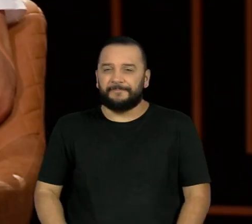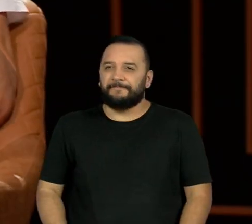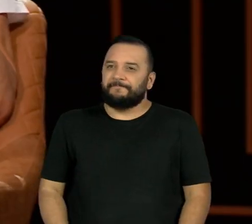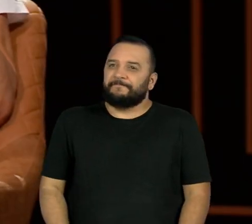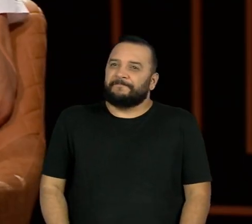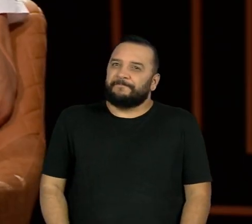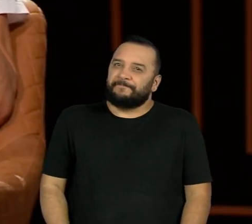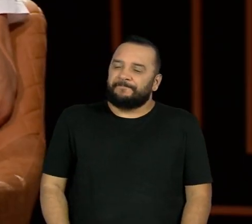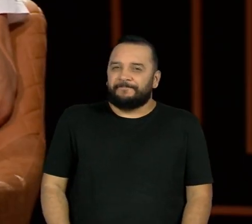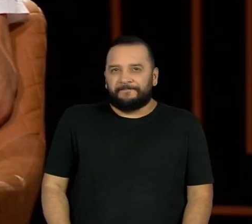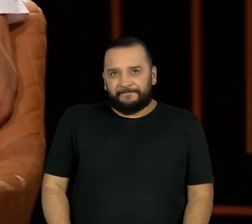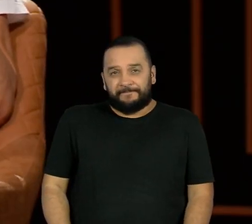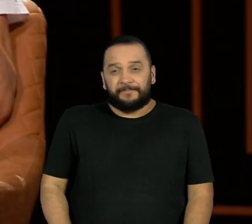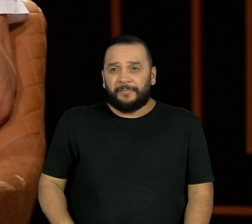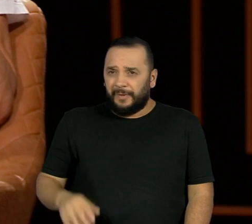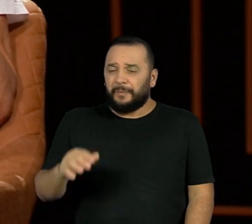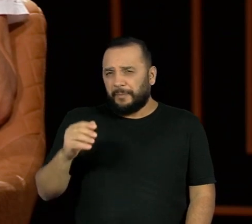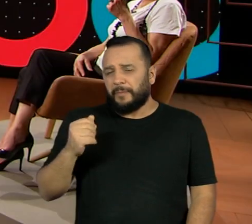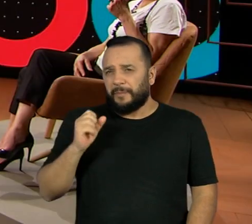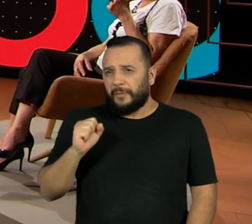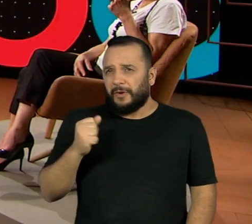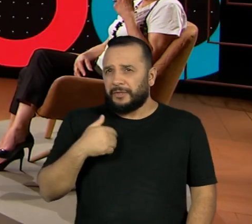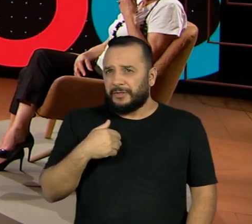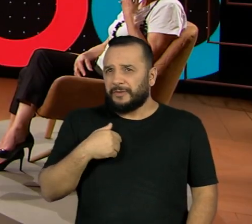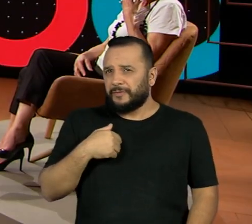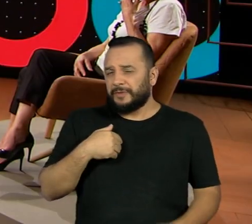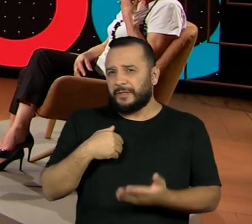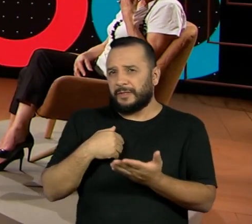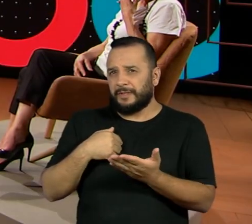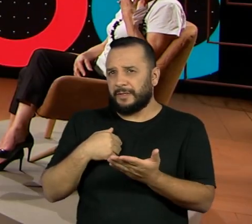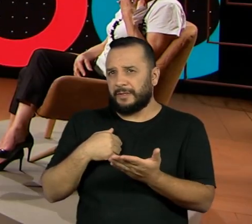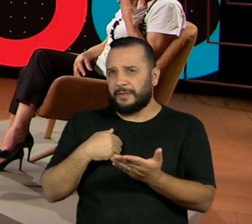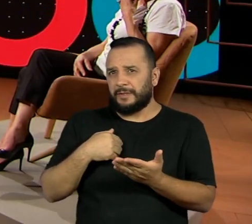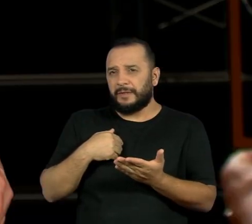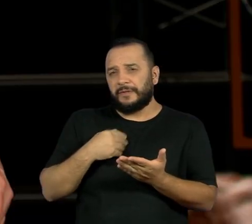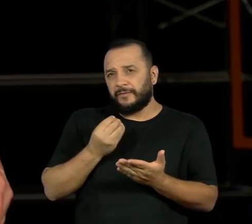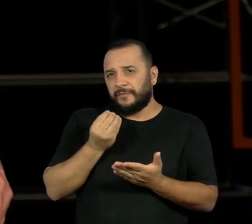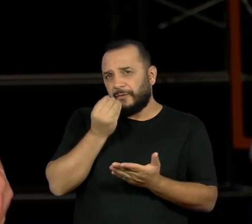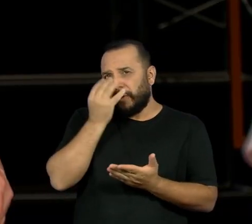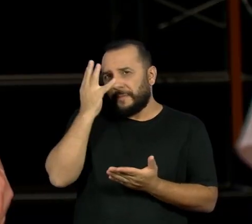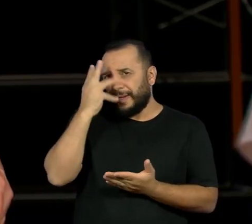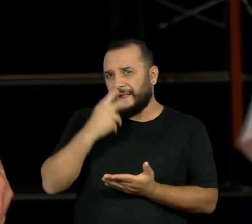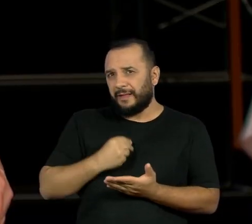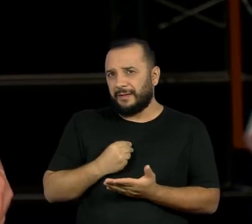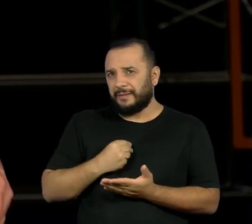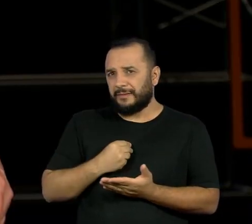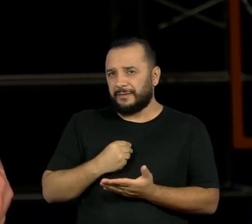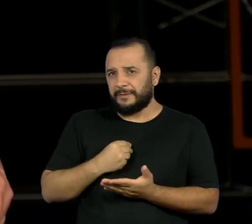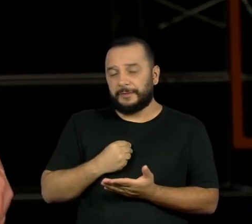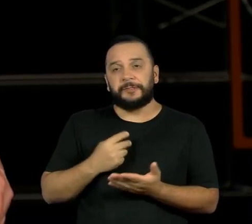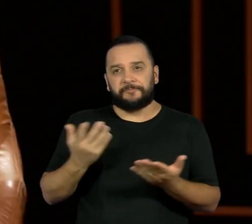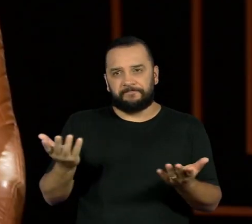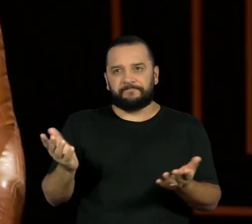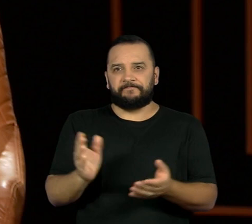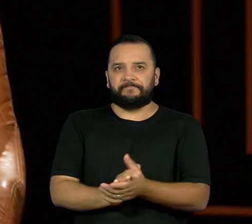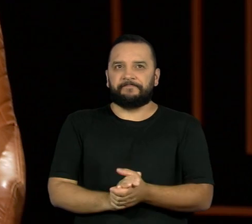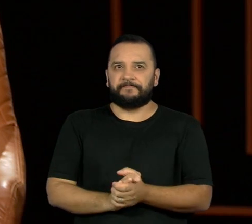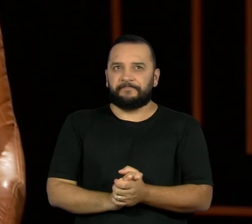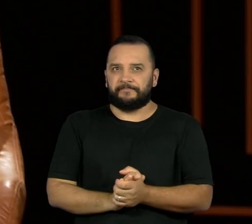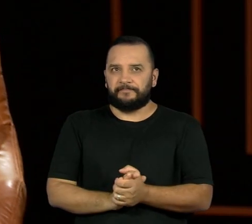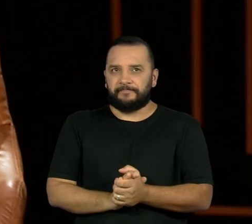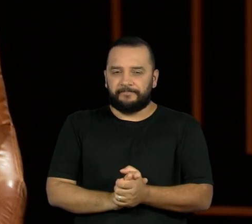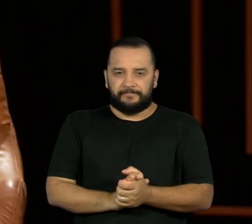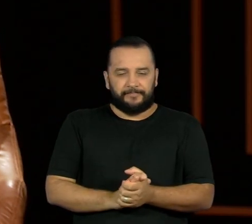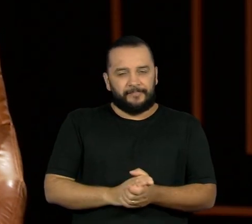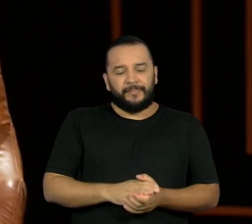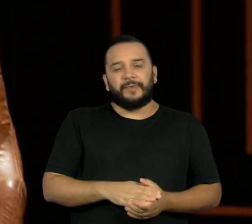Vamos fazer a Flor Bela, Espanca, que faz parte do Antônio? Belíssima escolha. Então, vamos lá. A alma